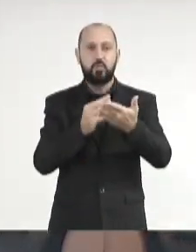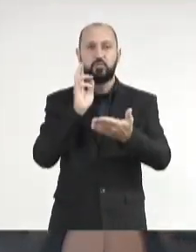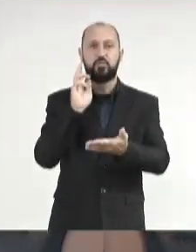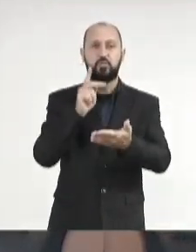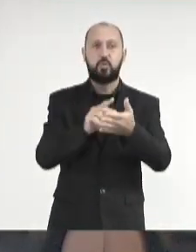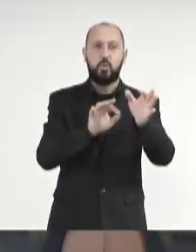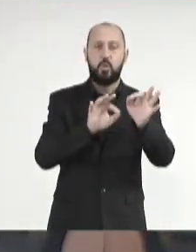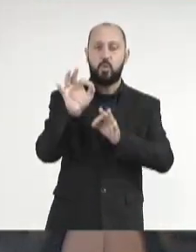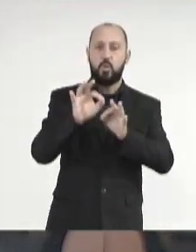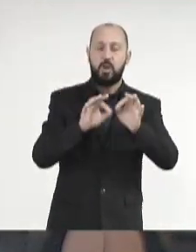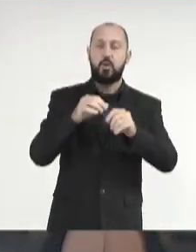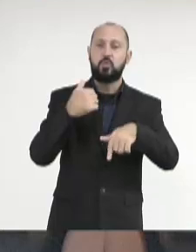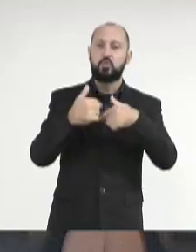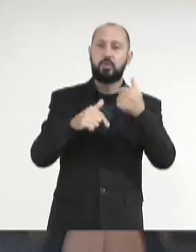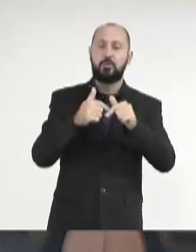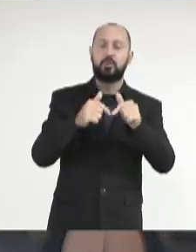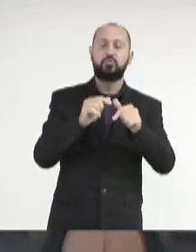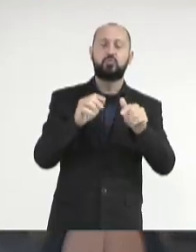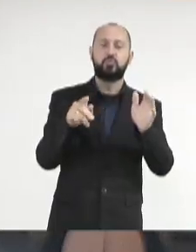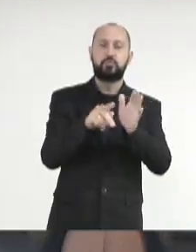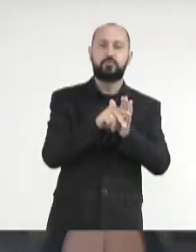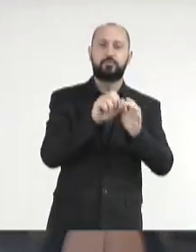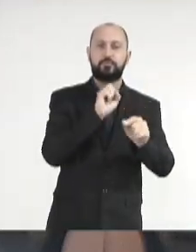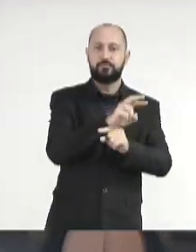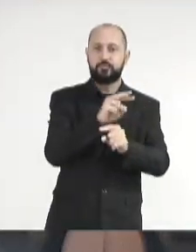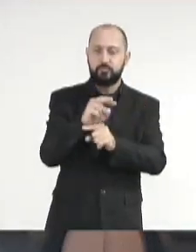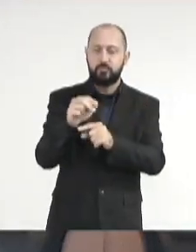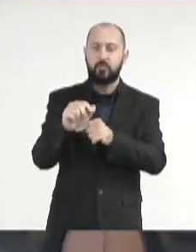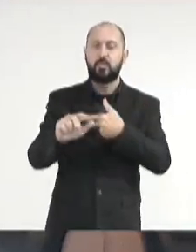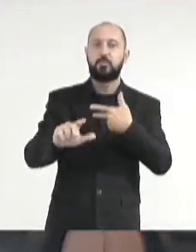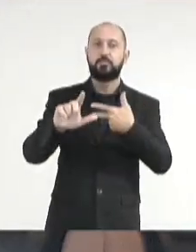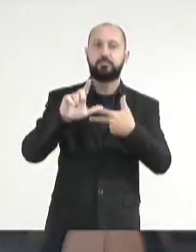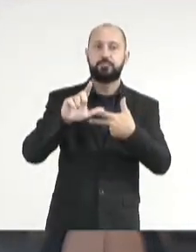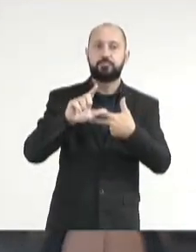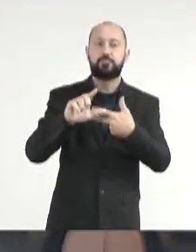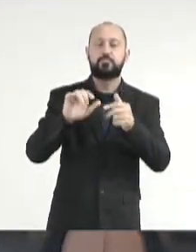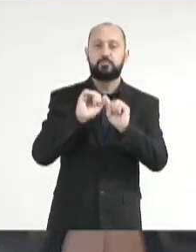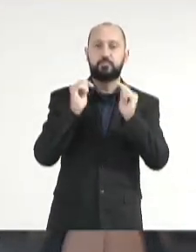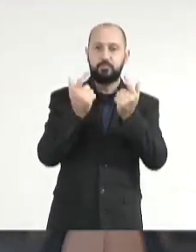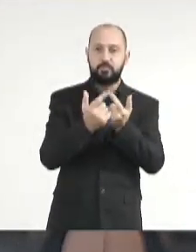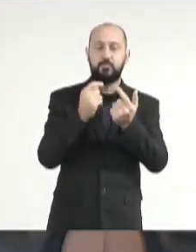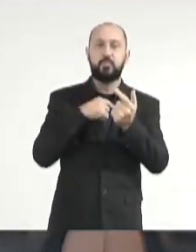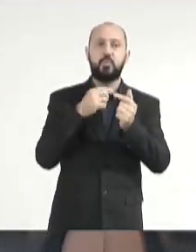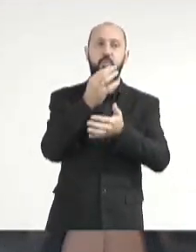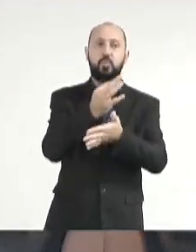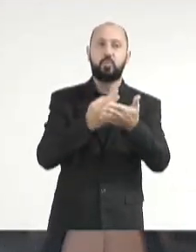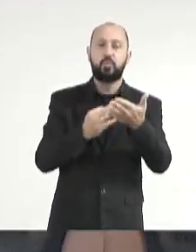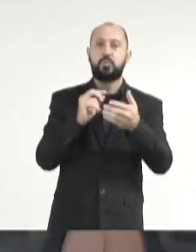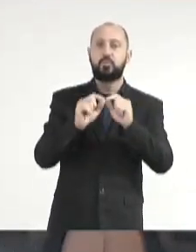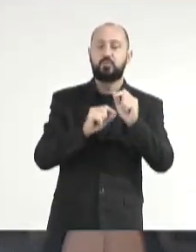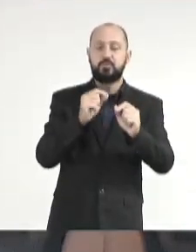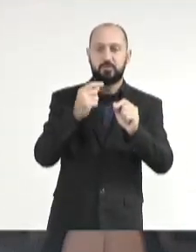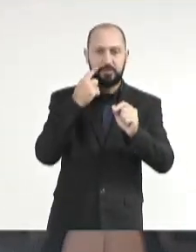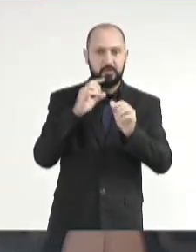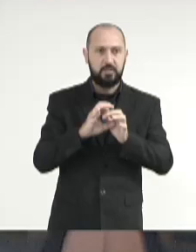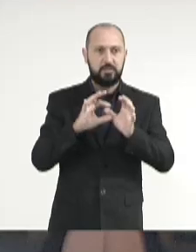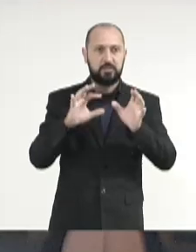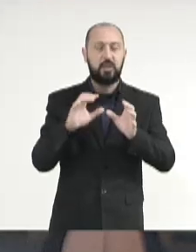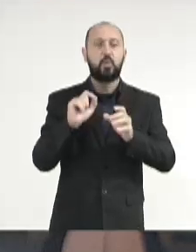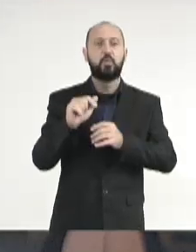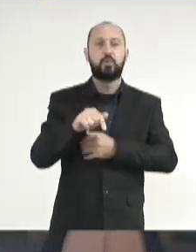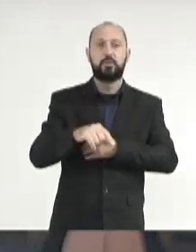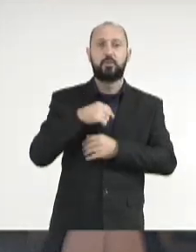verdade, organiza a vida funcional de todos os servidores do Poder Legislativo, da Assembleia Legislativa, um texto que havia sido